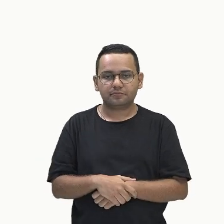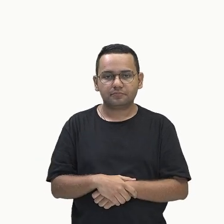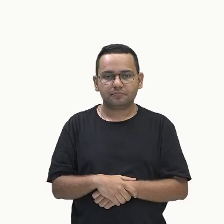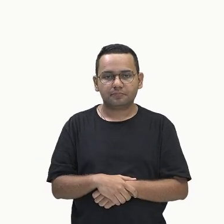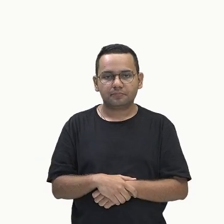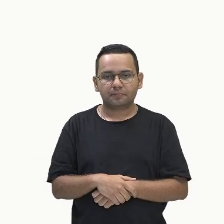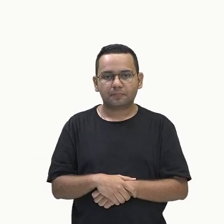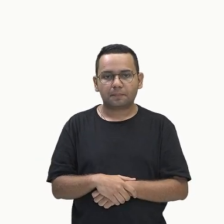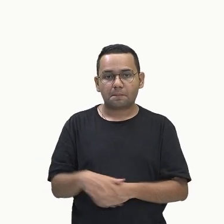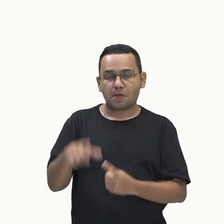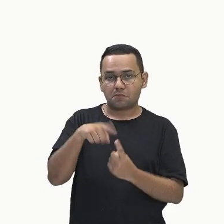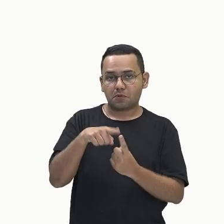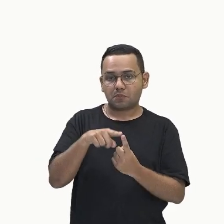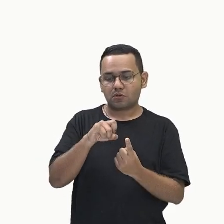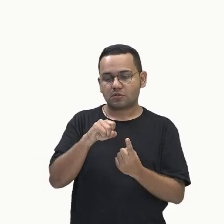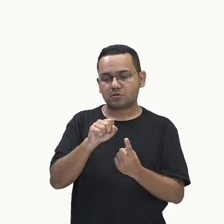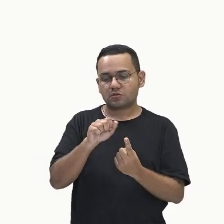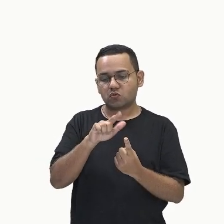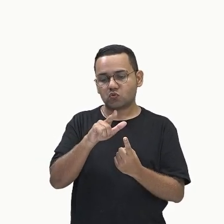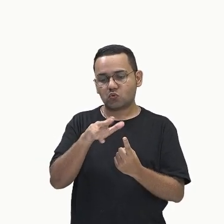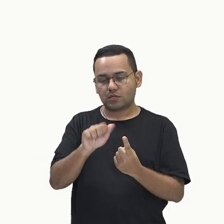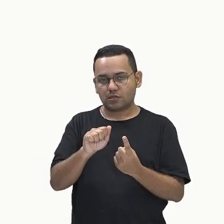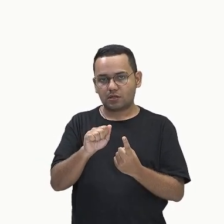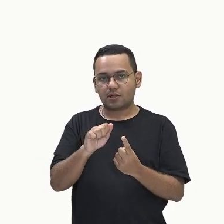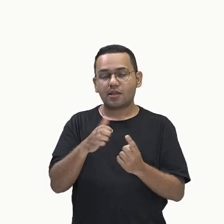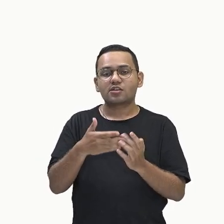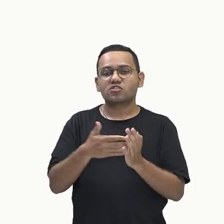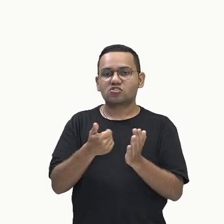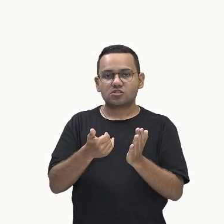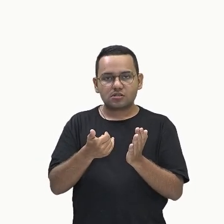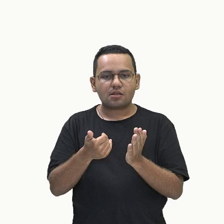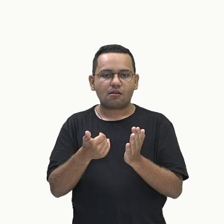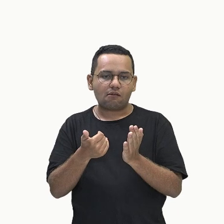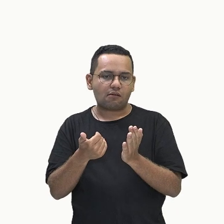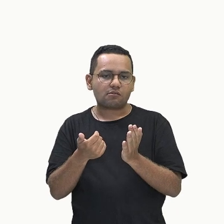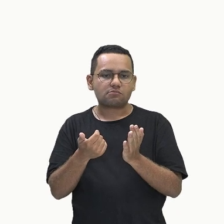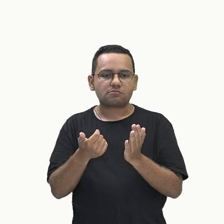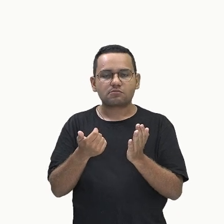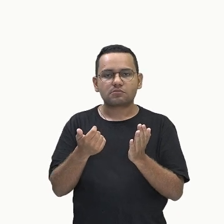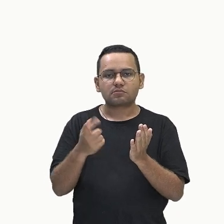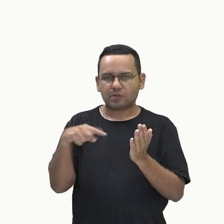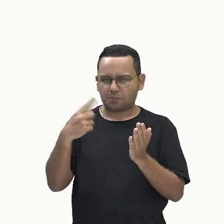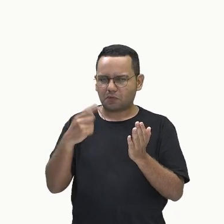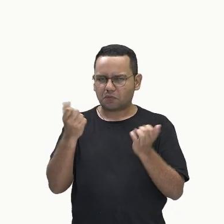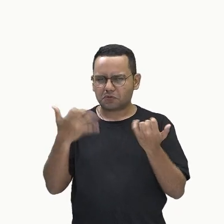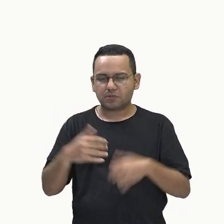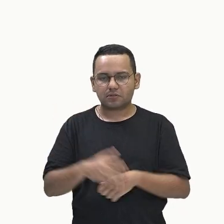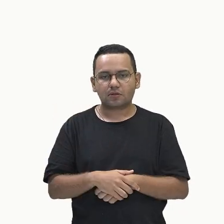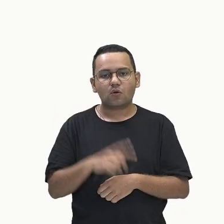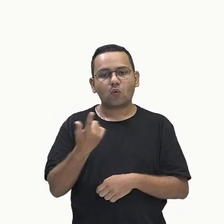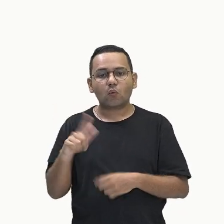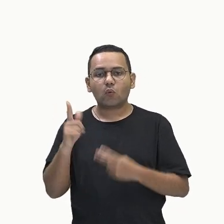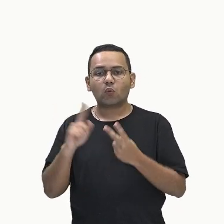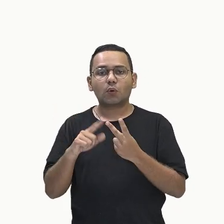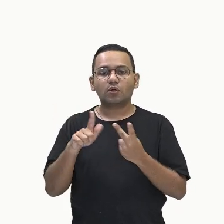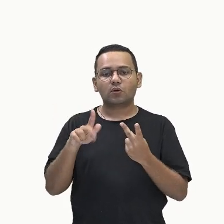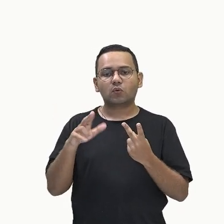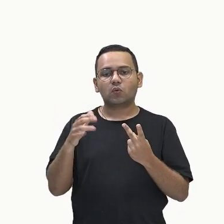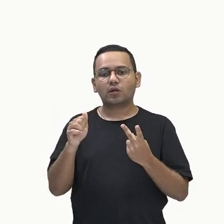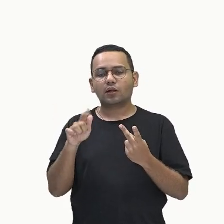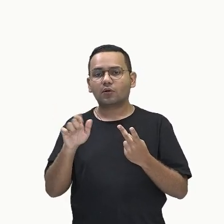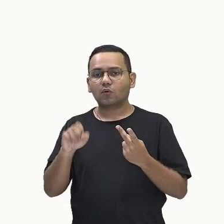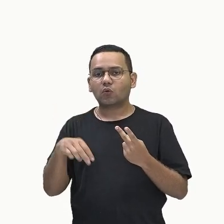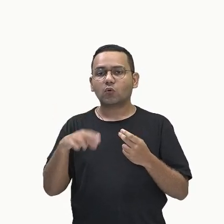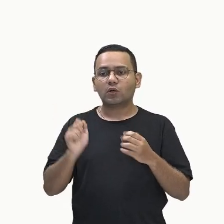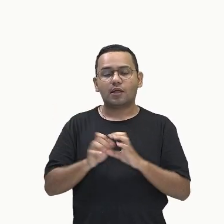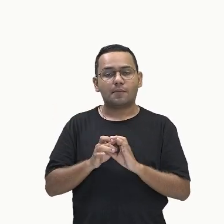atua para retirar açúcar do sangue, né, daqui a pouco eu trago mais informação sobre isso, e o outro atua para causar a liberação,